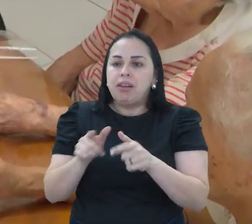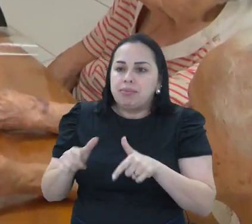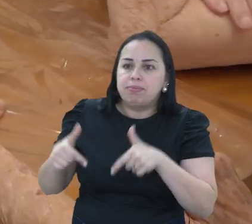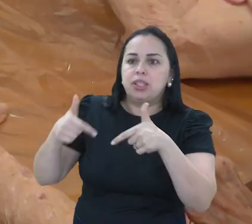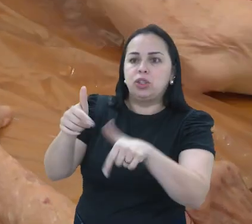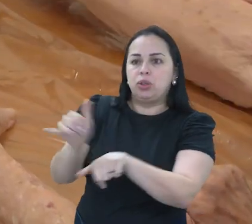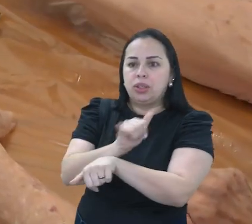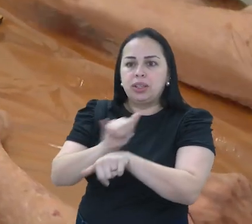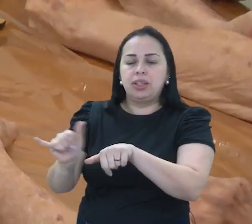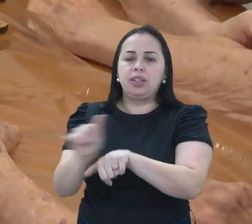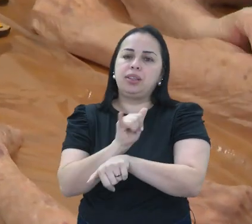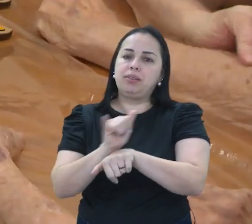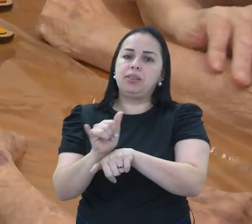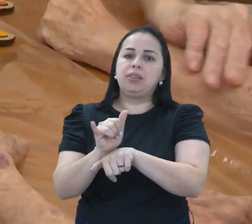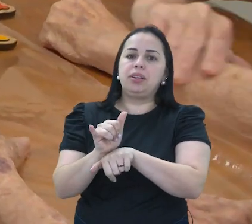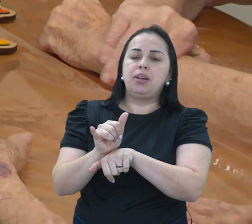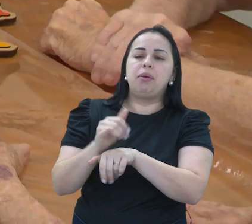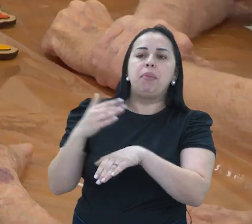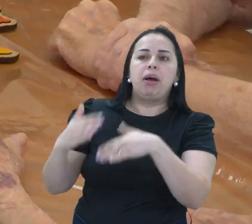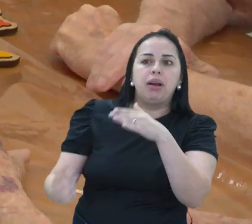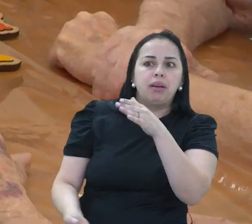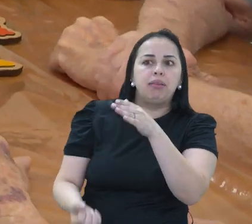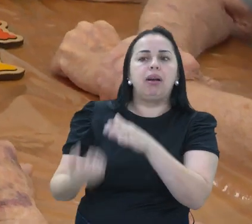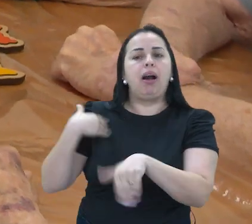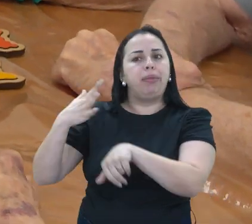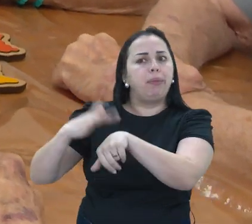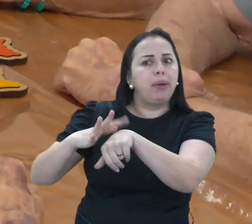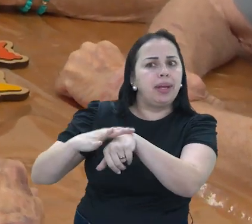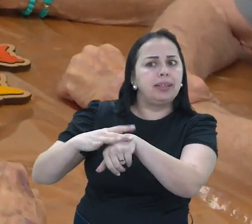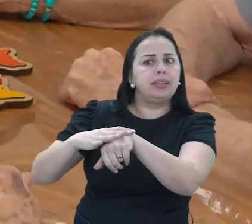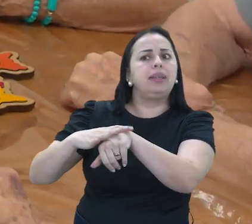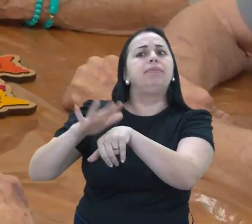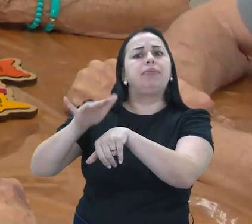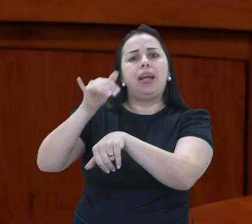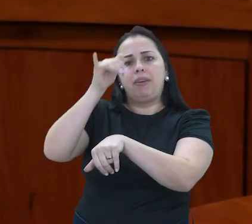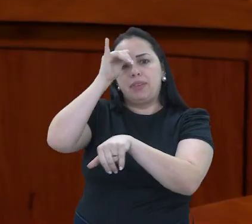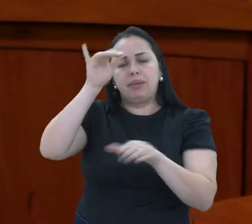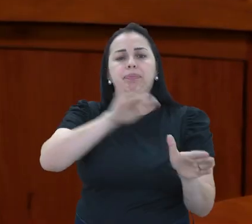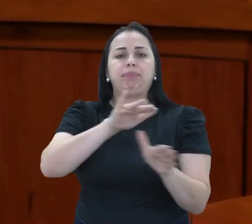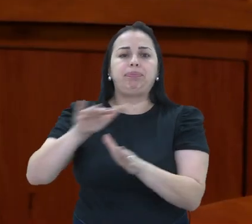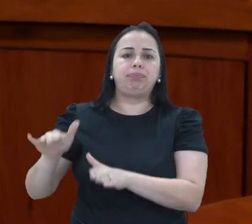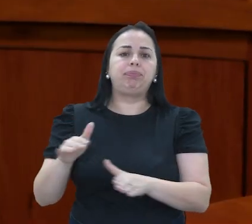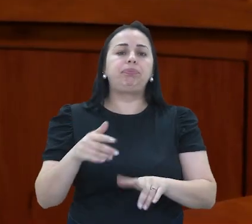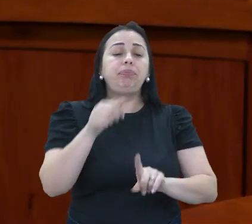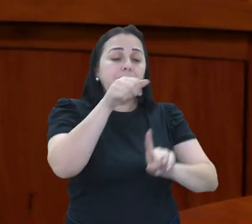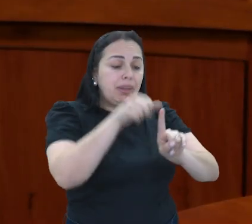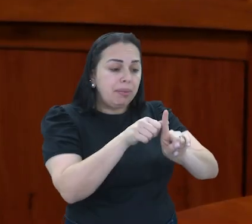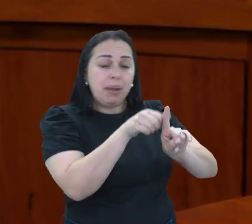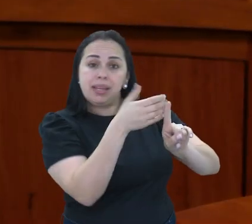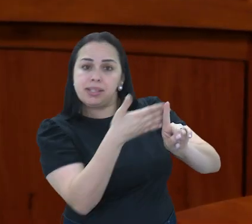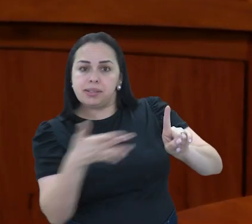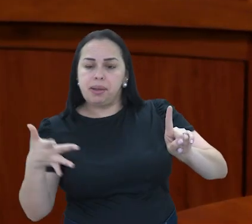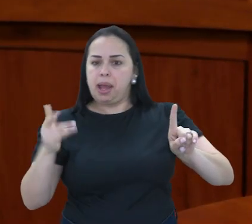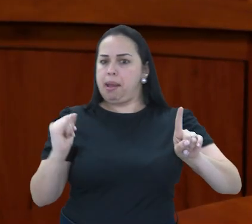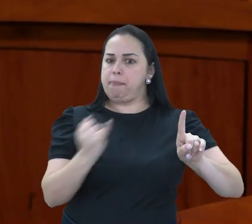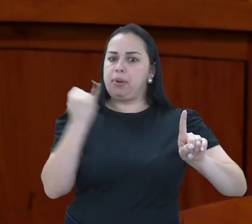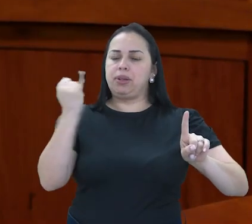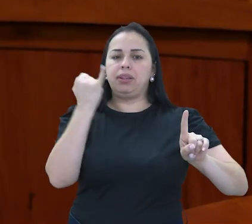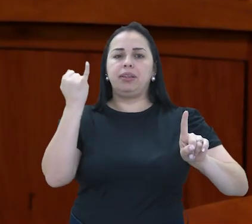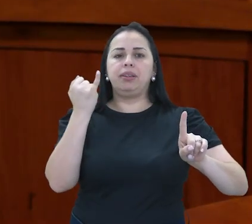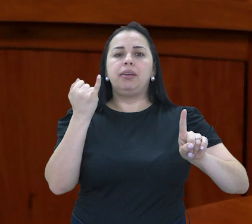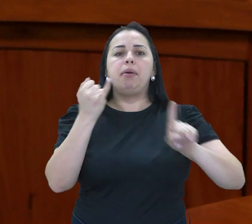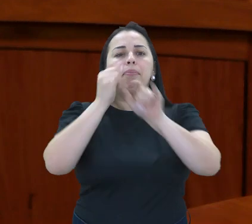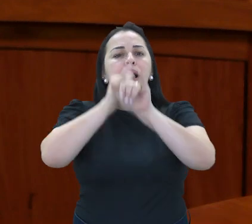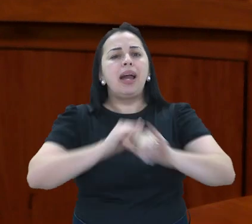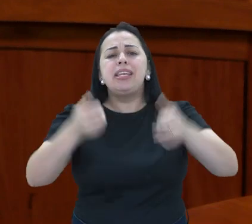iniciativas que ajudem a reduzir as chances de desenvolver as doenças. O mês é importante para a gente